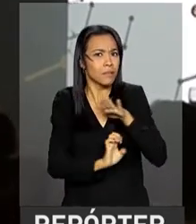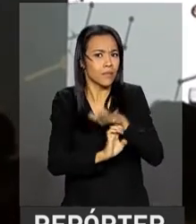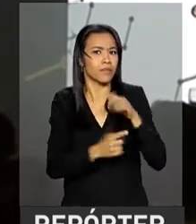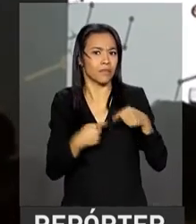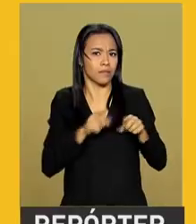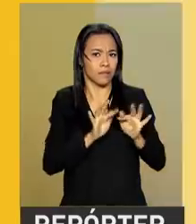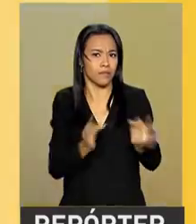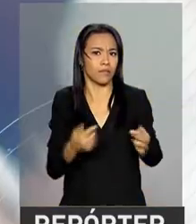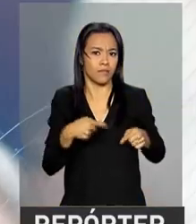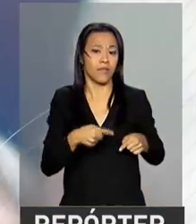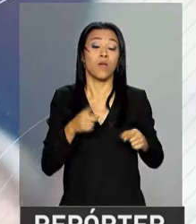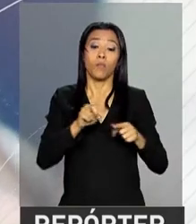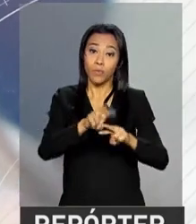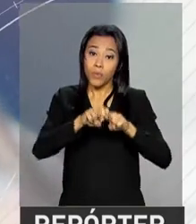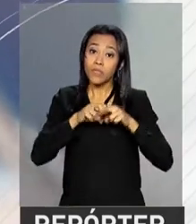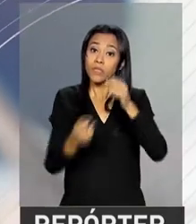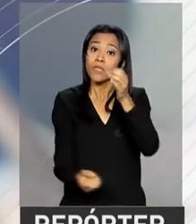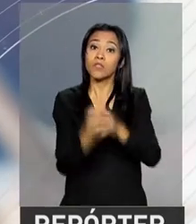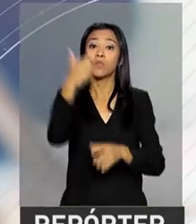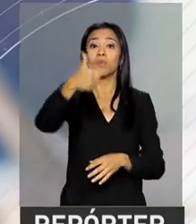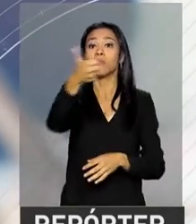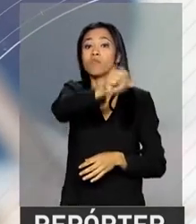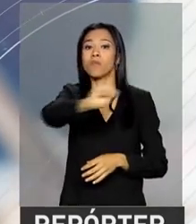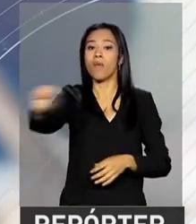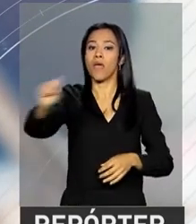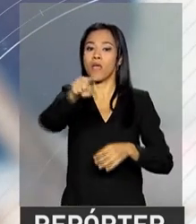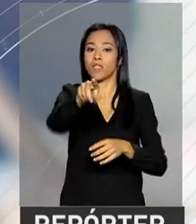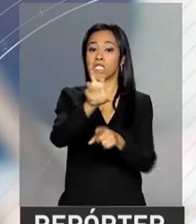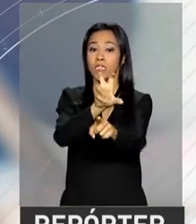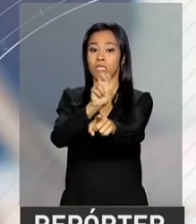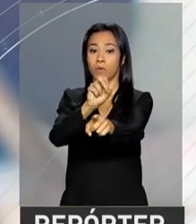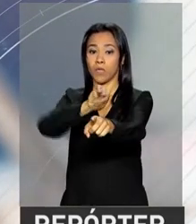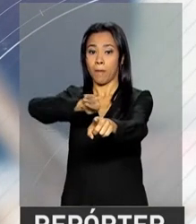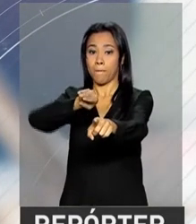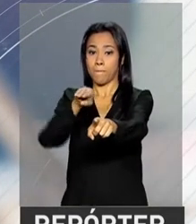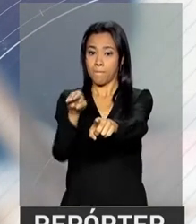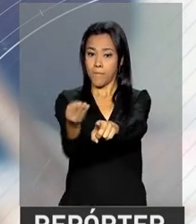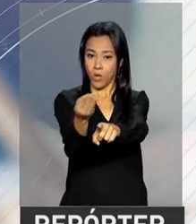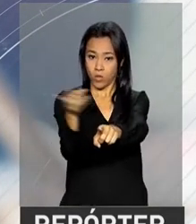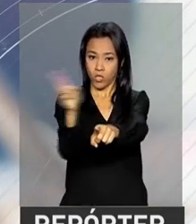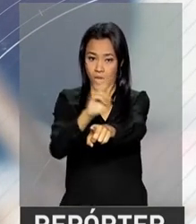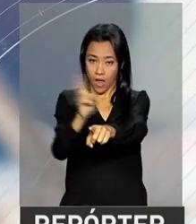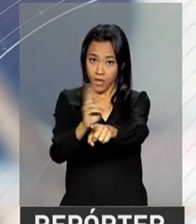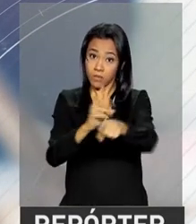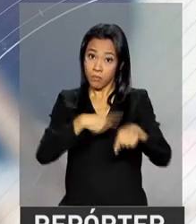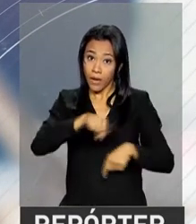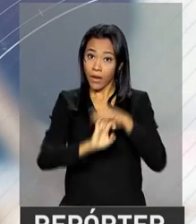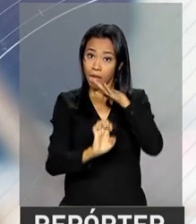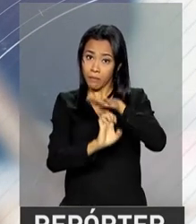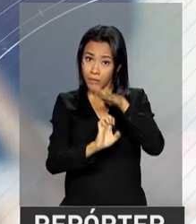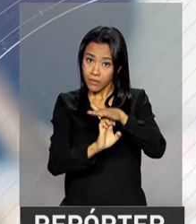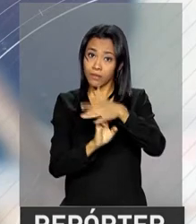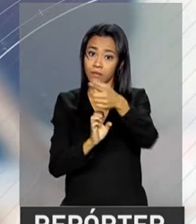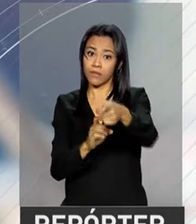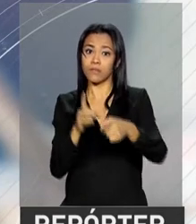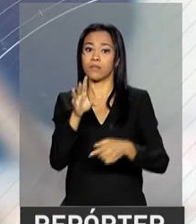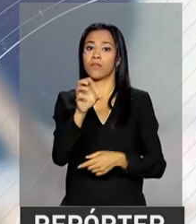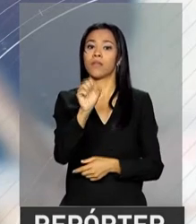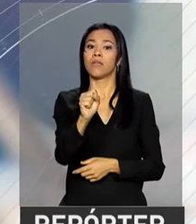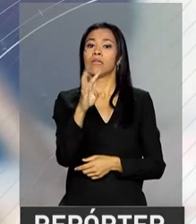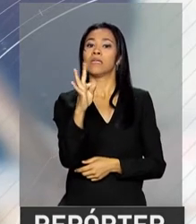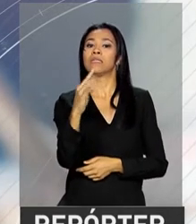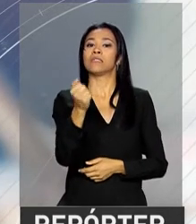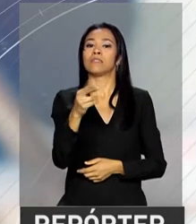por isso lançou no primeiro semestre um edital para destinar 50 milhões de reais há projetos da área em três anos o programa